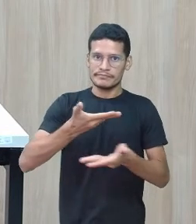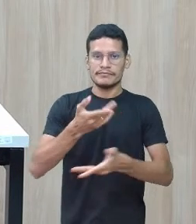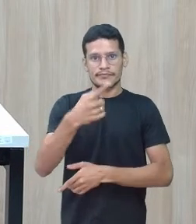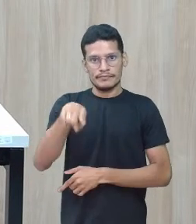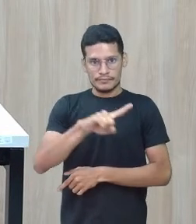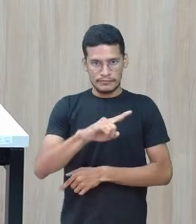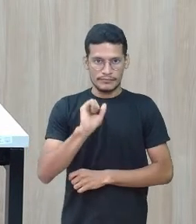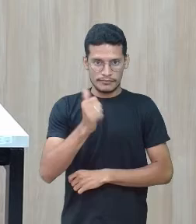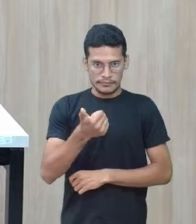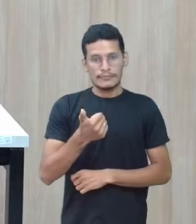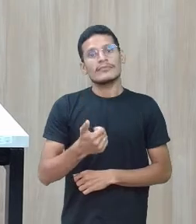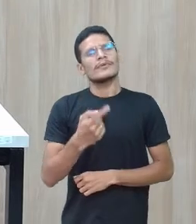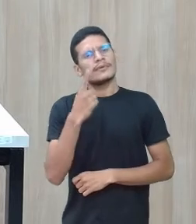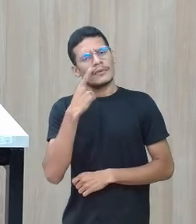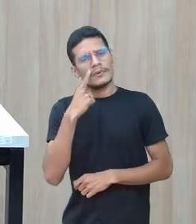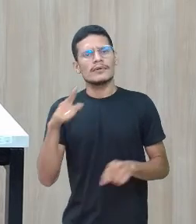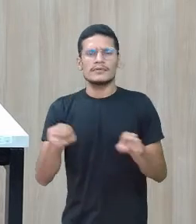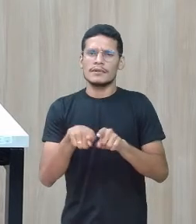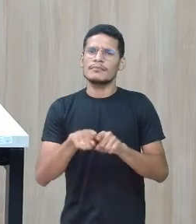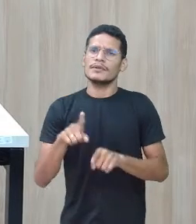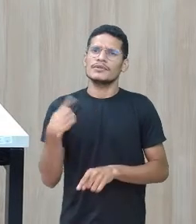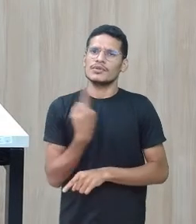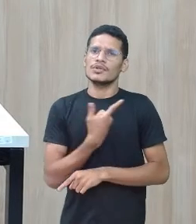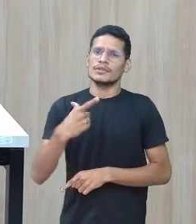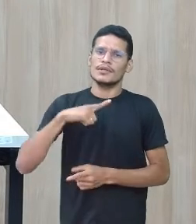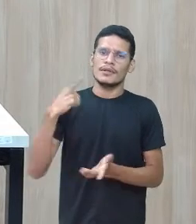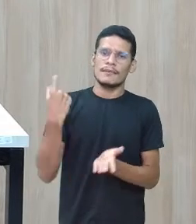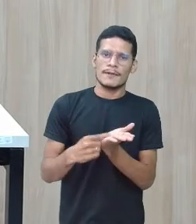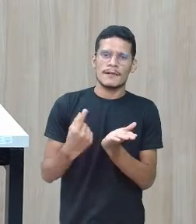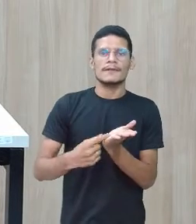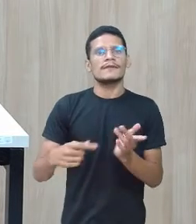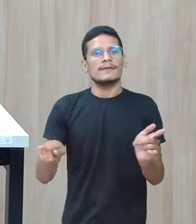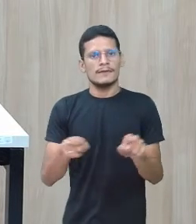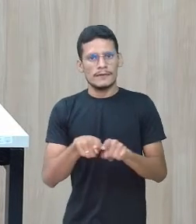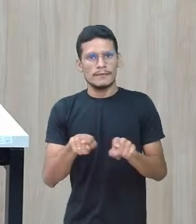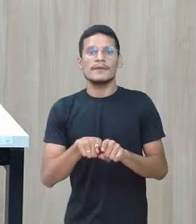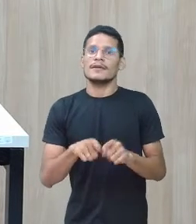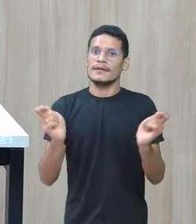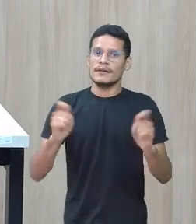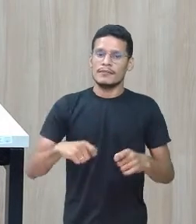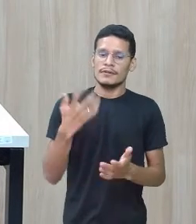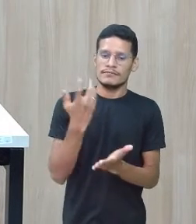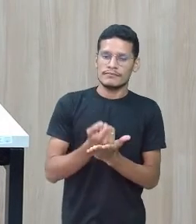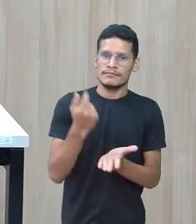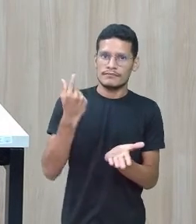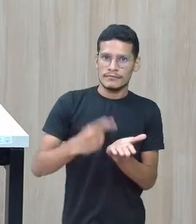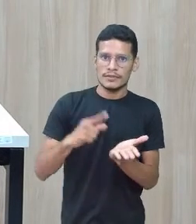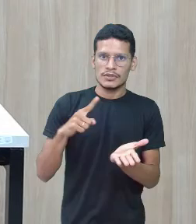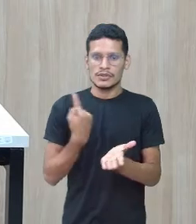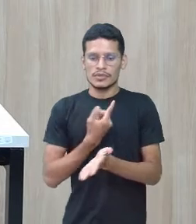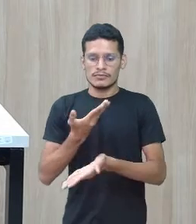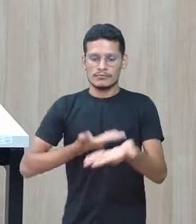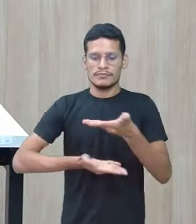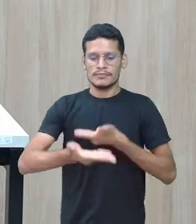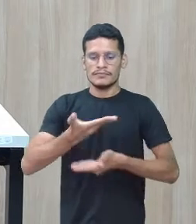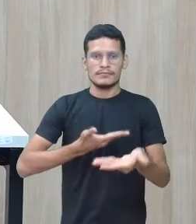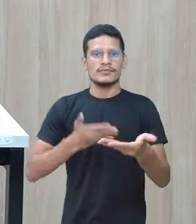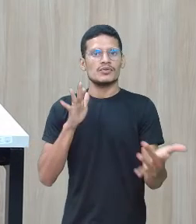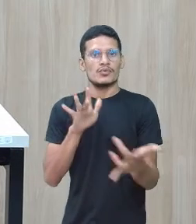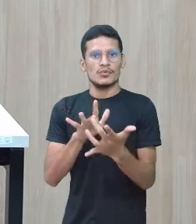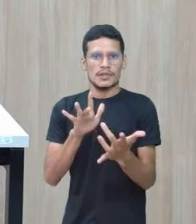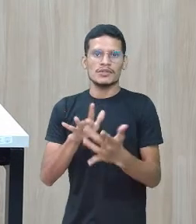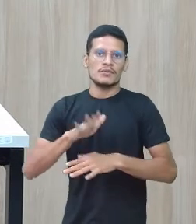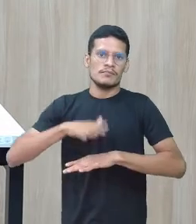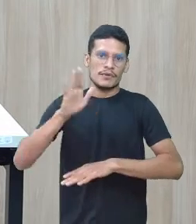de vocês. E também nós temos o aplicativo para que ocorra a nossa interação, para chegarmos mais perto